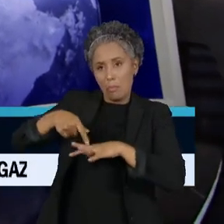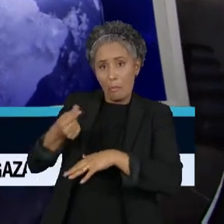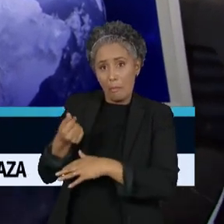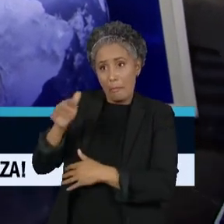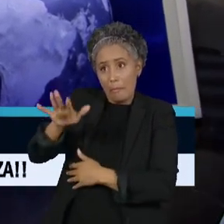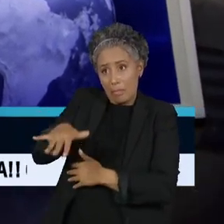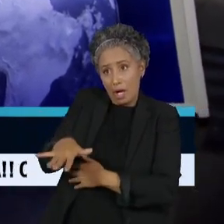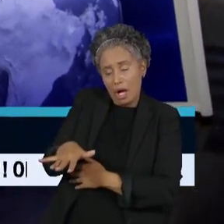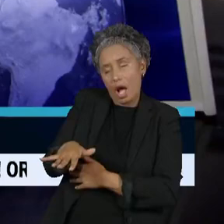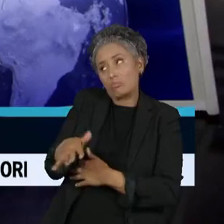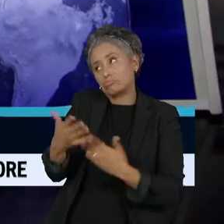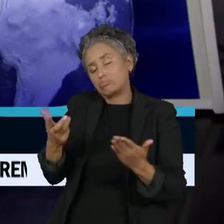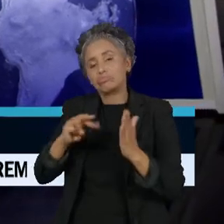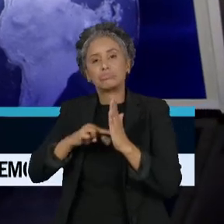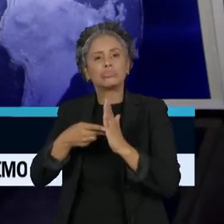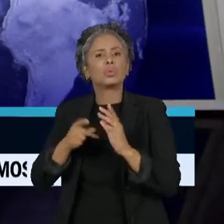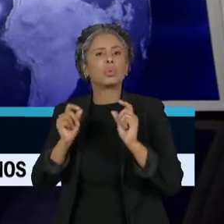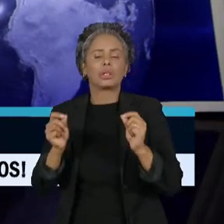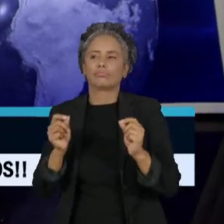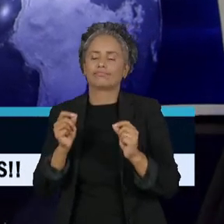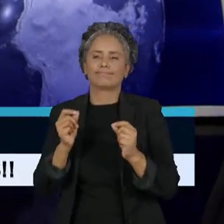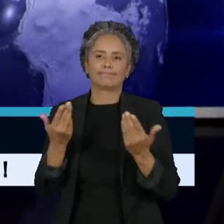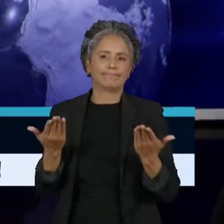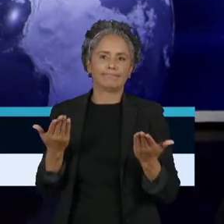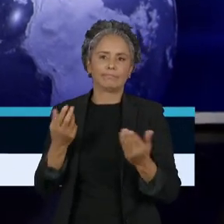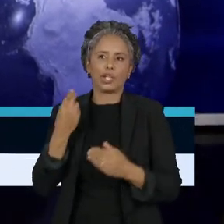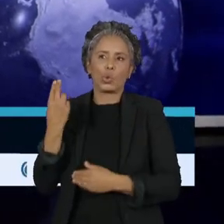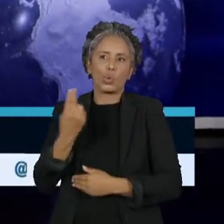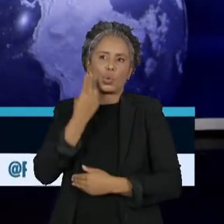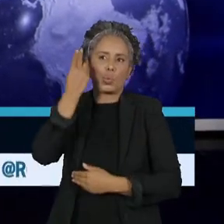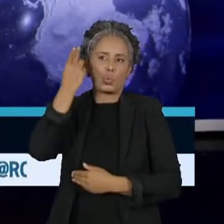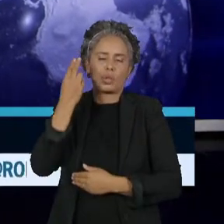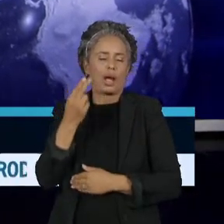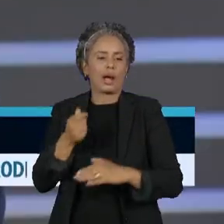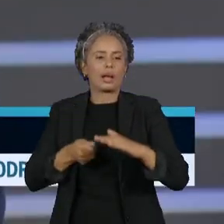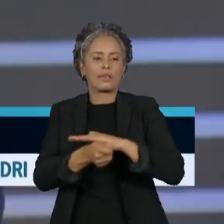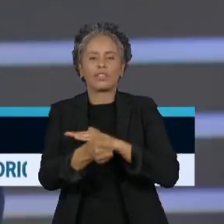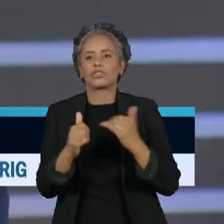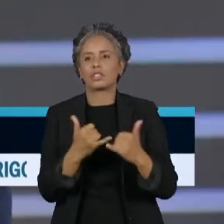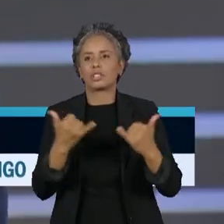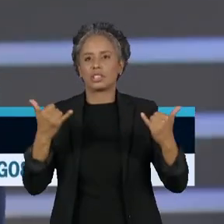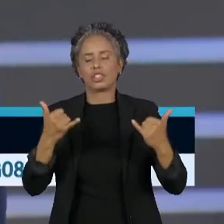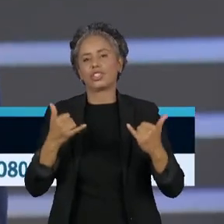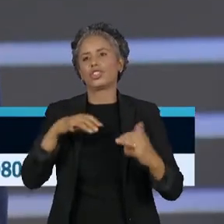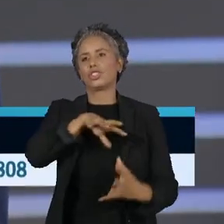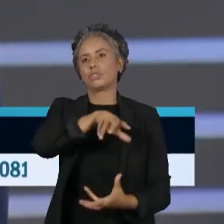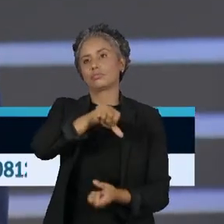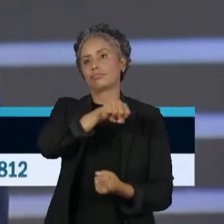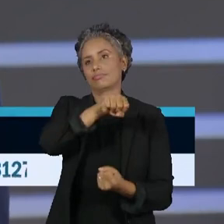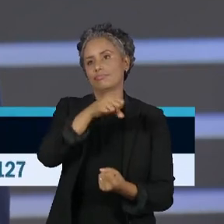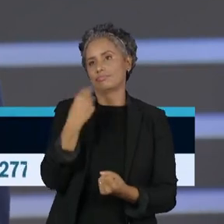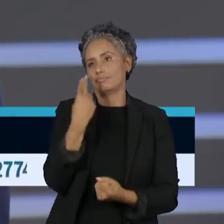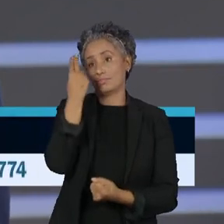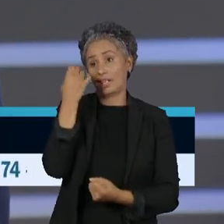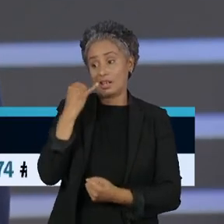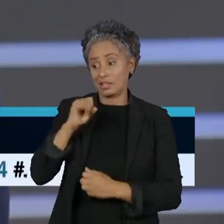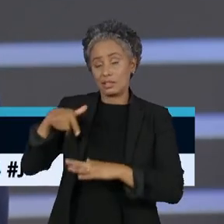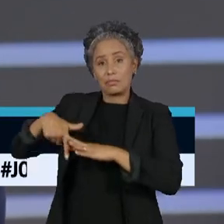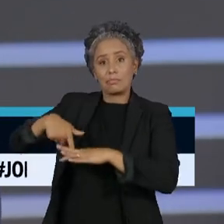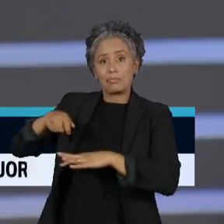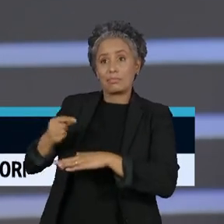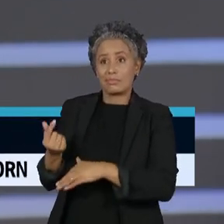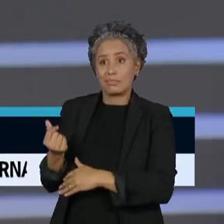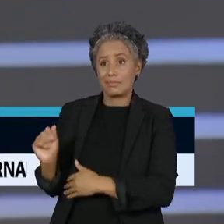dizer, fica quase inviável você investir em energia renovável. Quando ele sobe, quer dizer, você